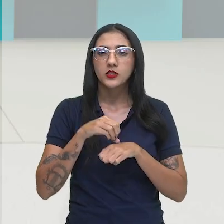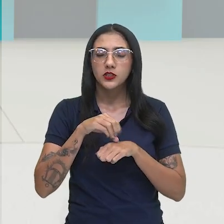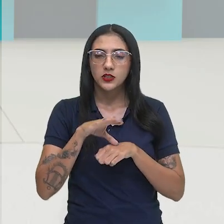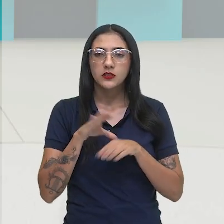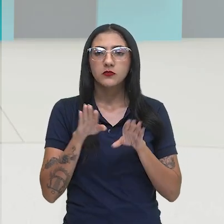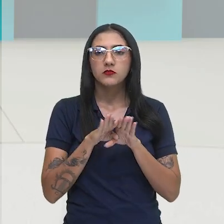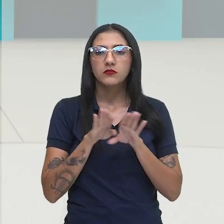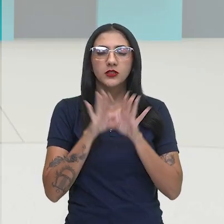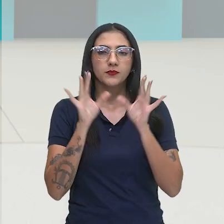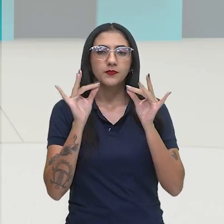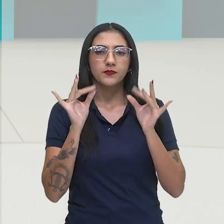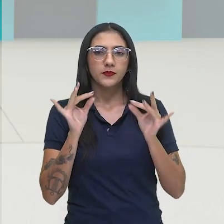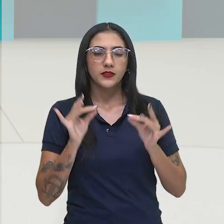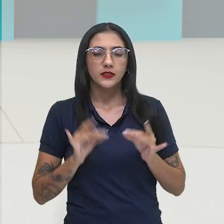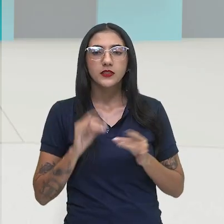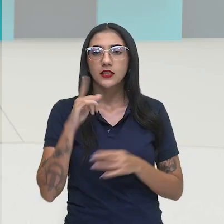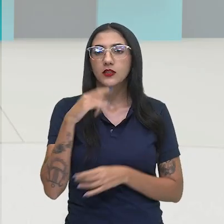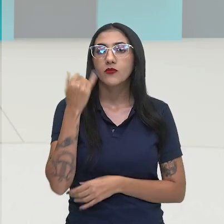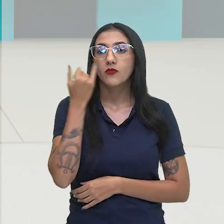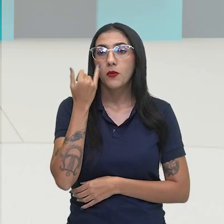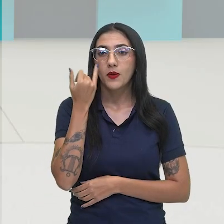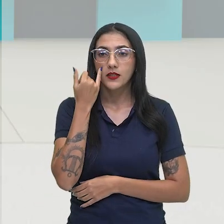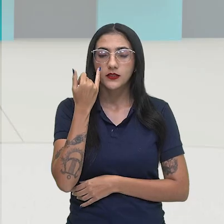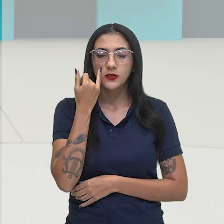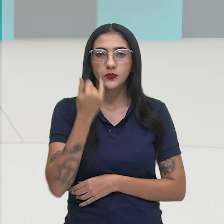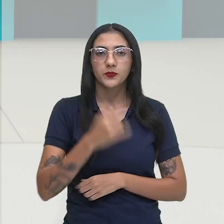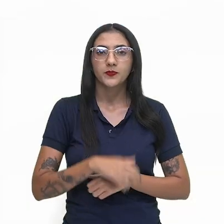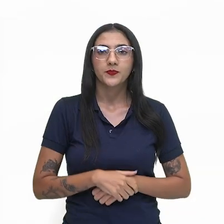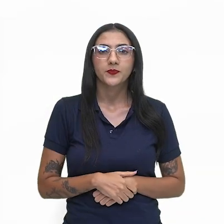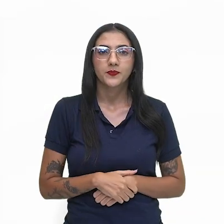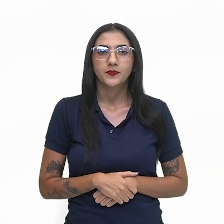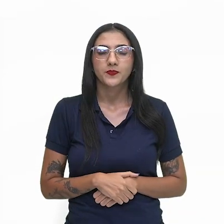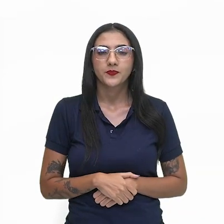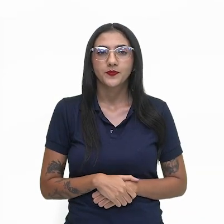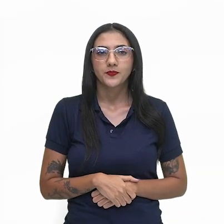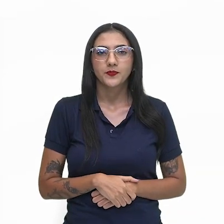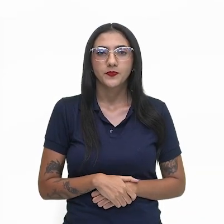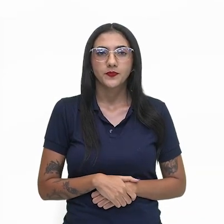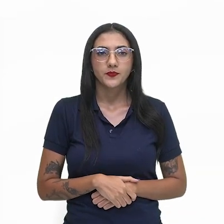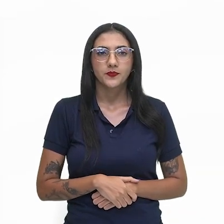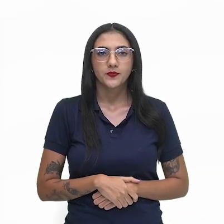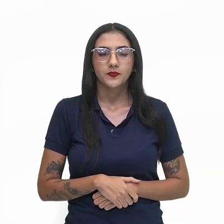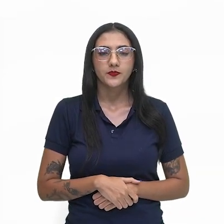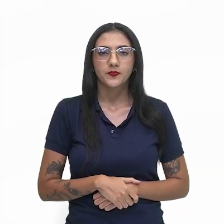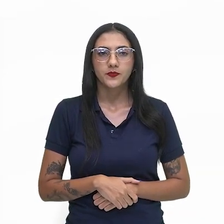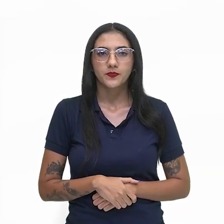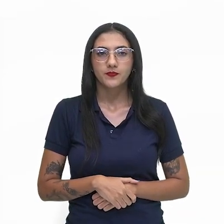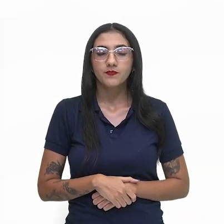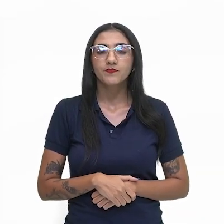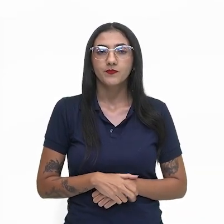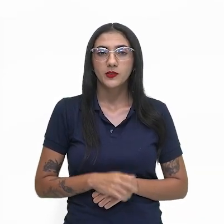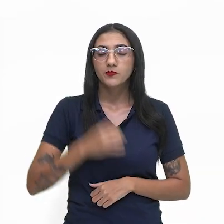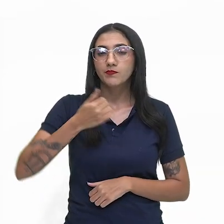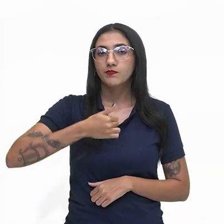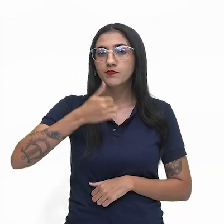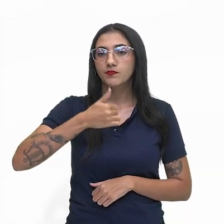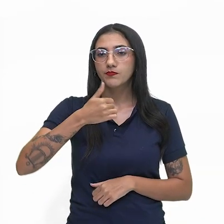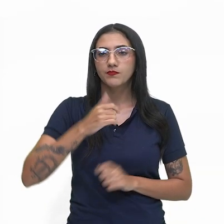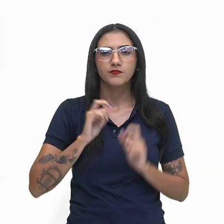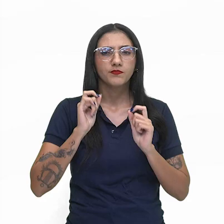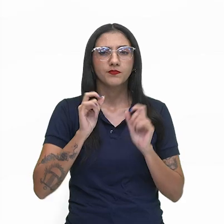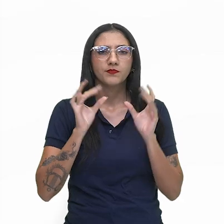algumas dessas informações, né, que nós apresentamos nesse guia. Olha só. Então, primeira coisa, né, que nós vamos